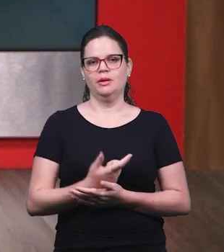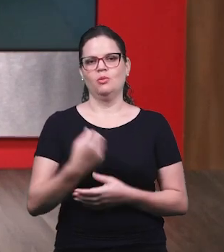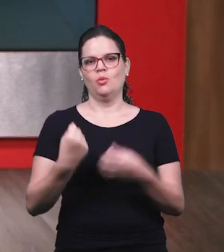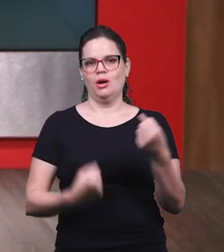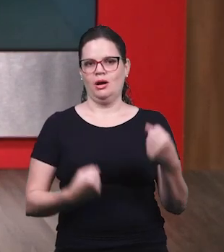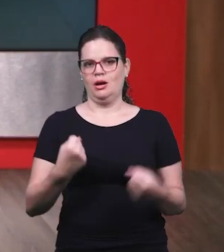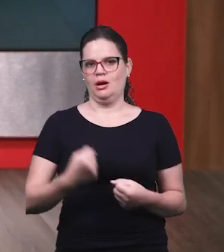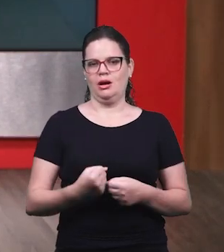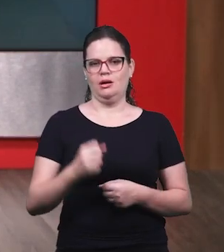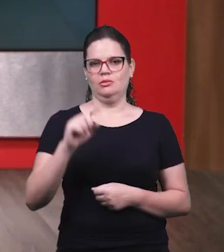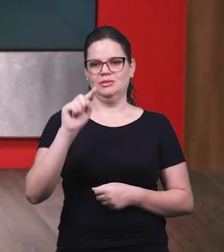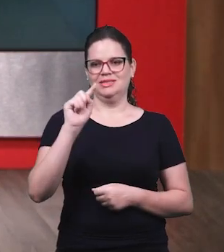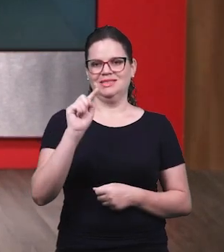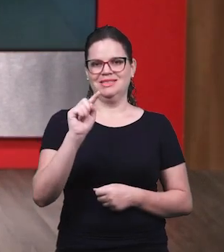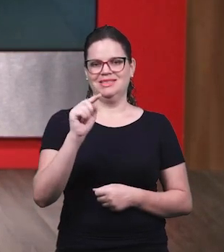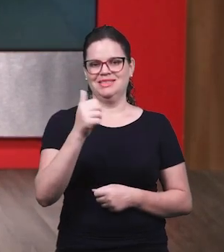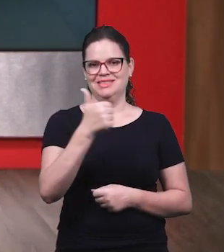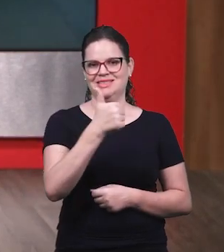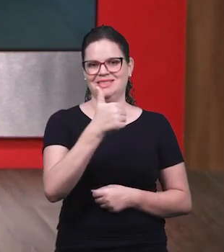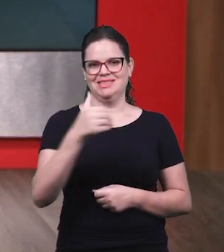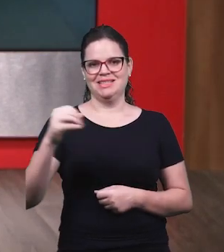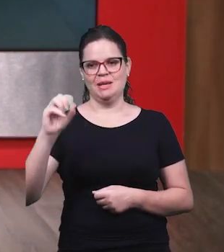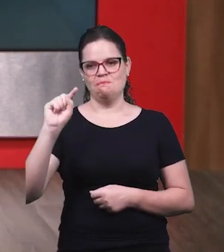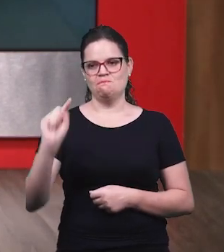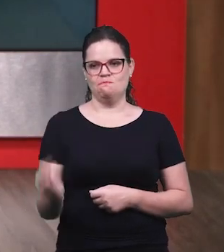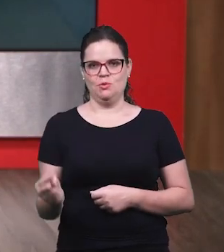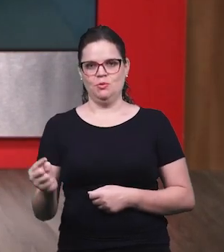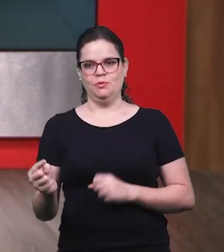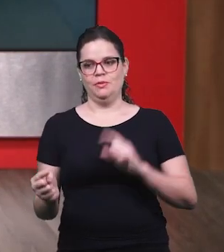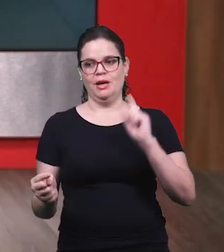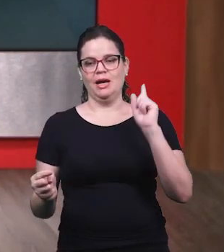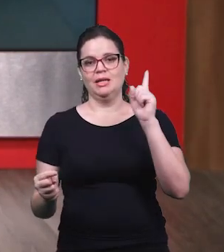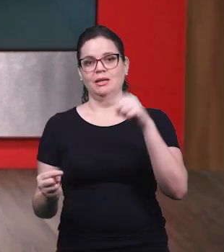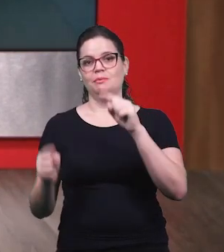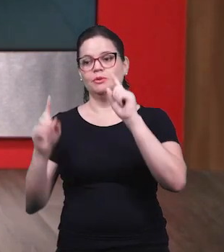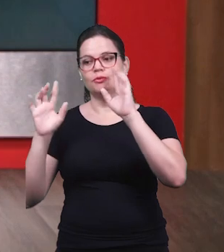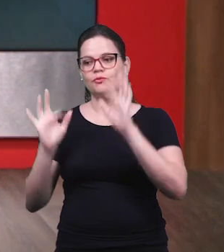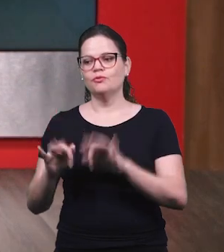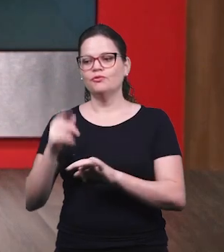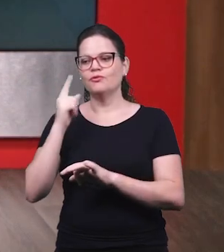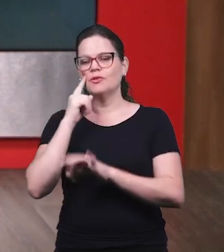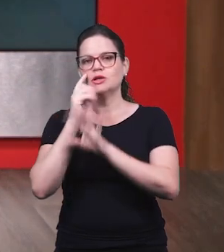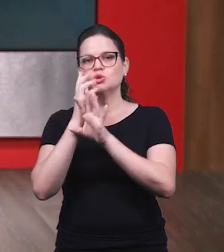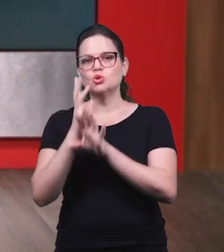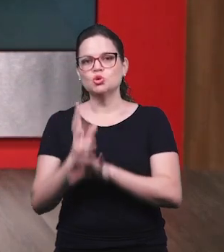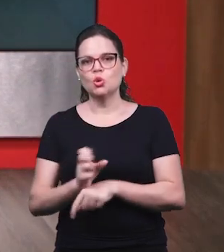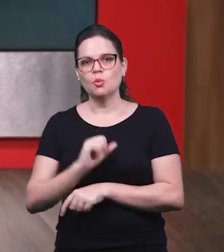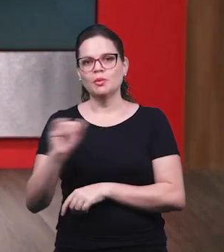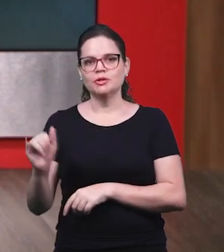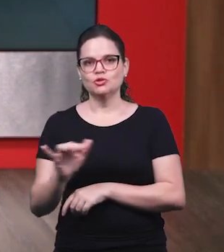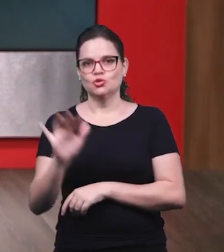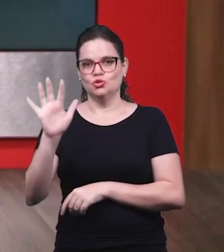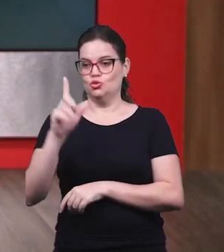e quando vê lá no final o tanto que você pagou, né? Ou então você pega R$1.000 emprestado